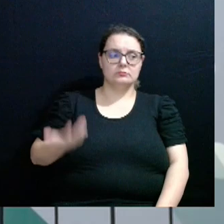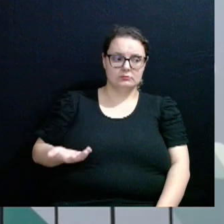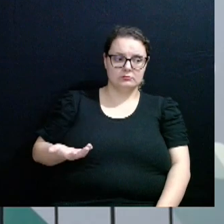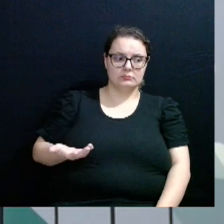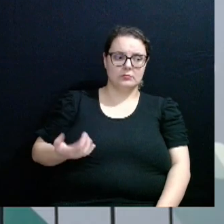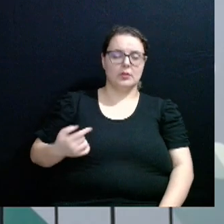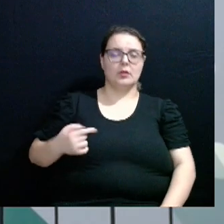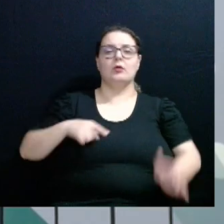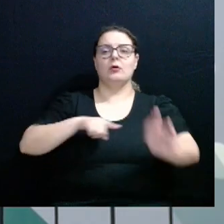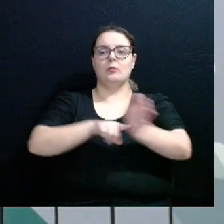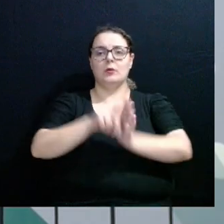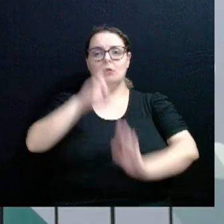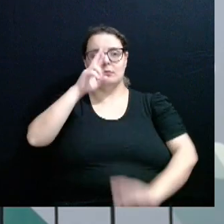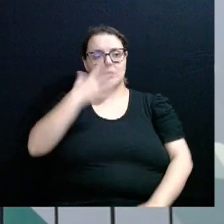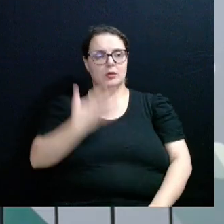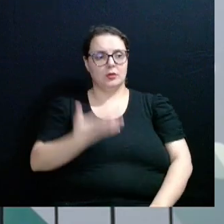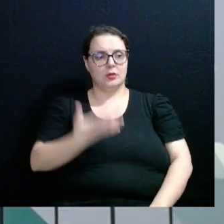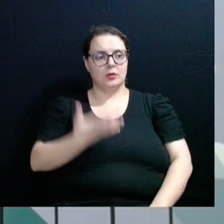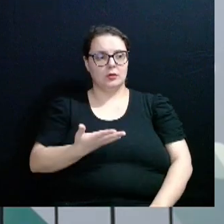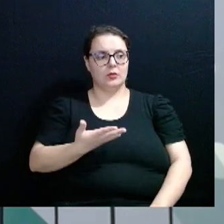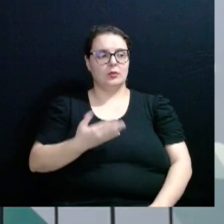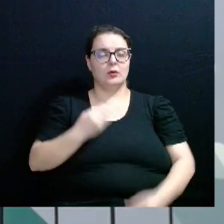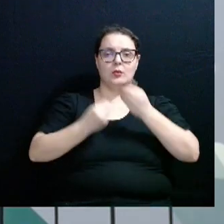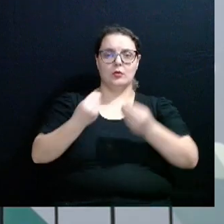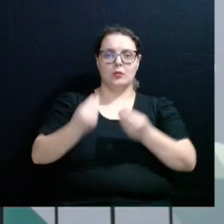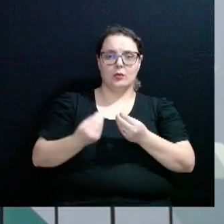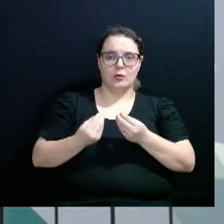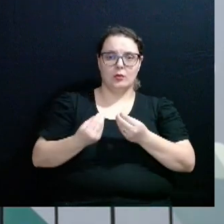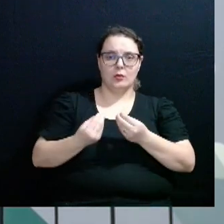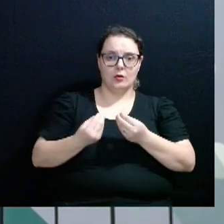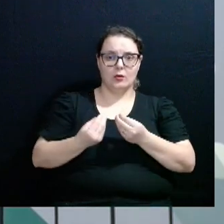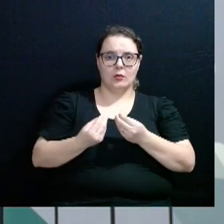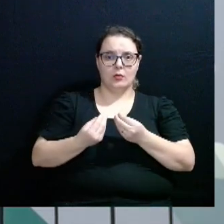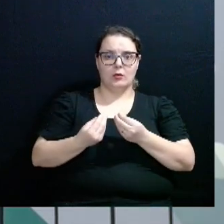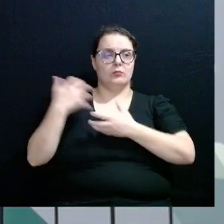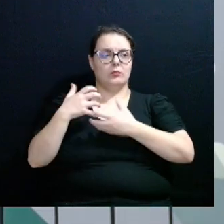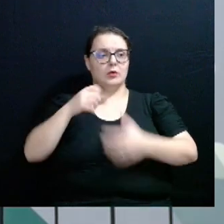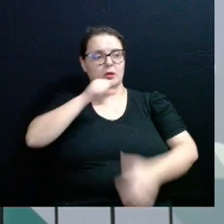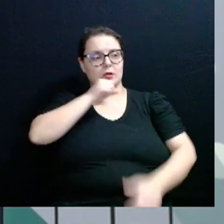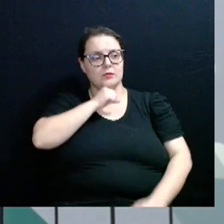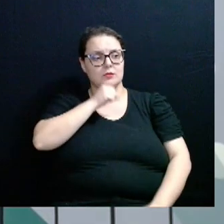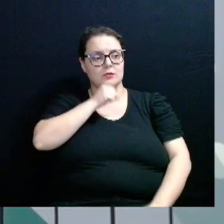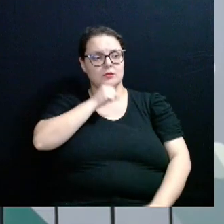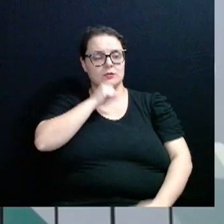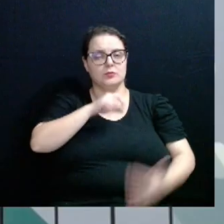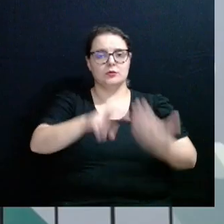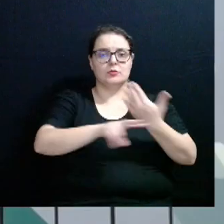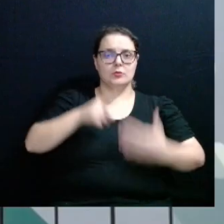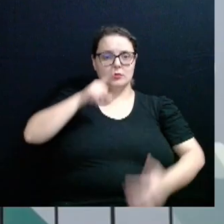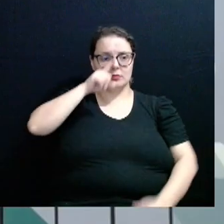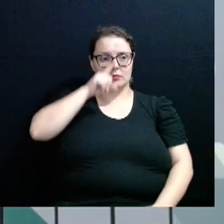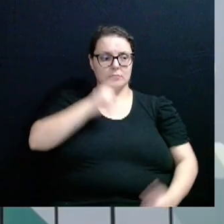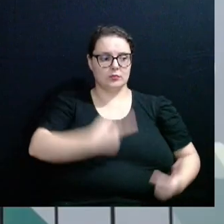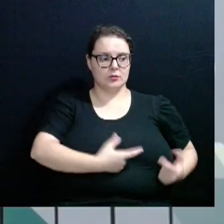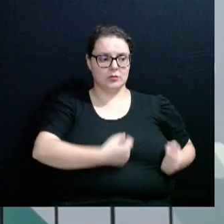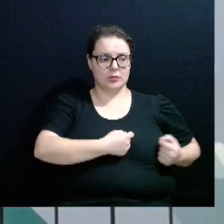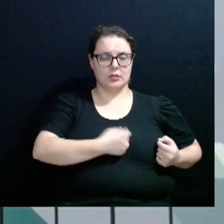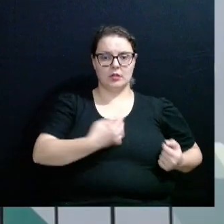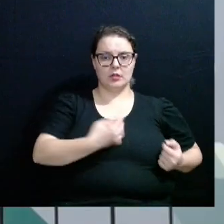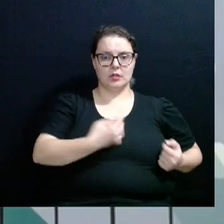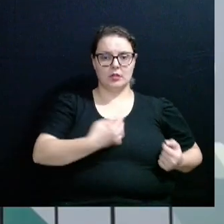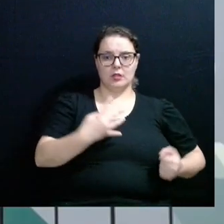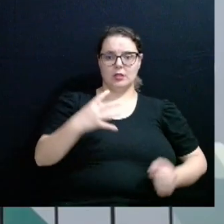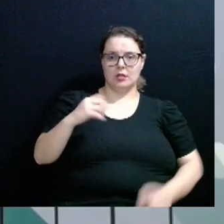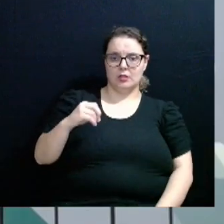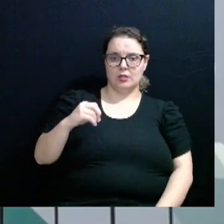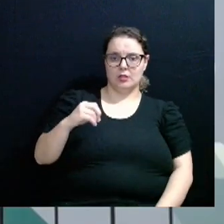senhor, como o envelhecimento impacta, né, no risco do câncer de mama? Então, a partir dos 40 e